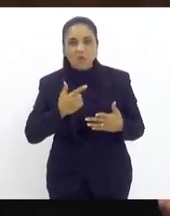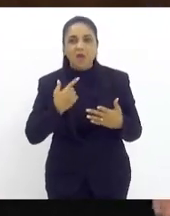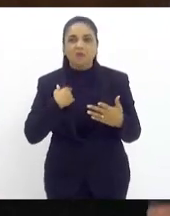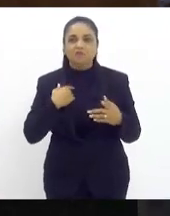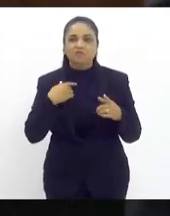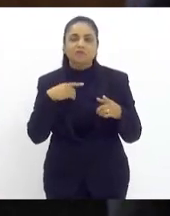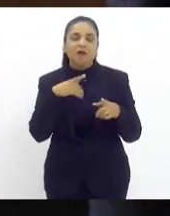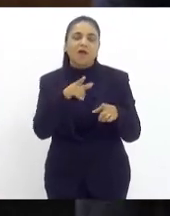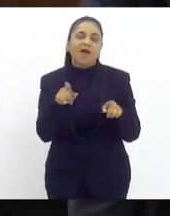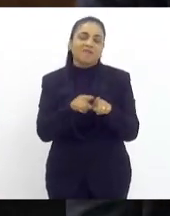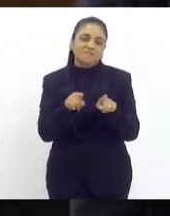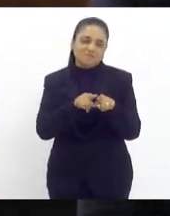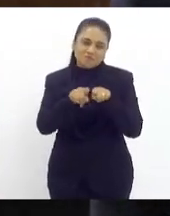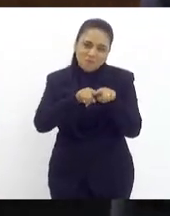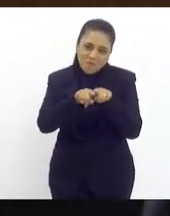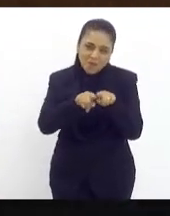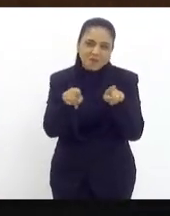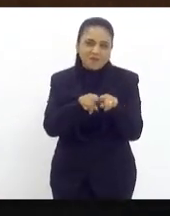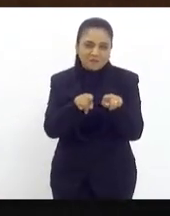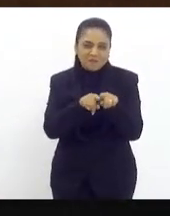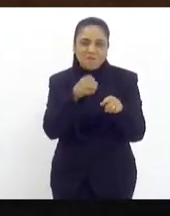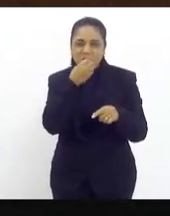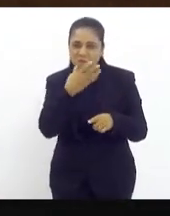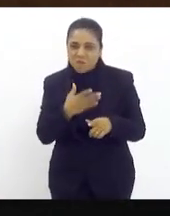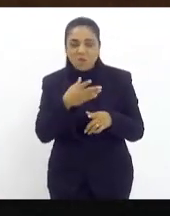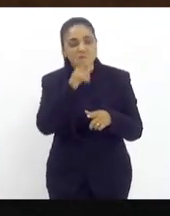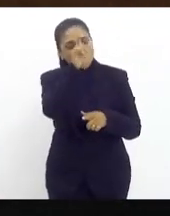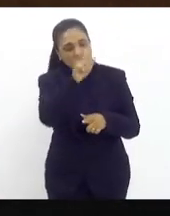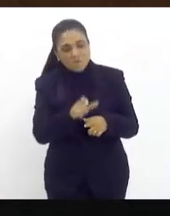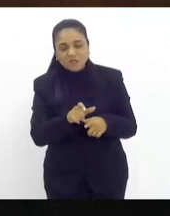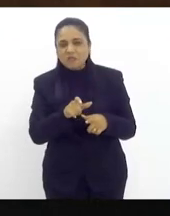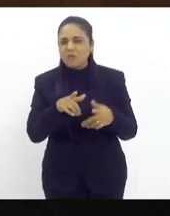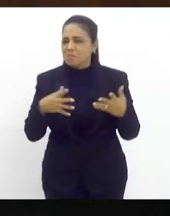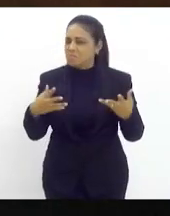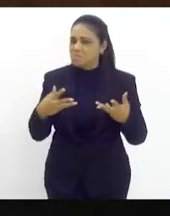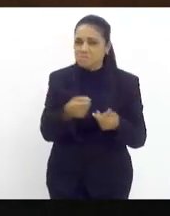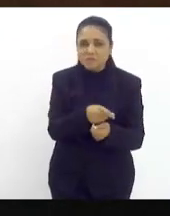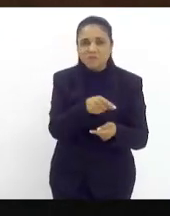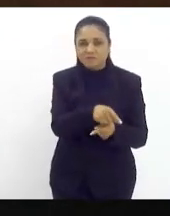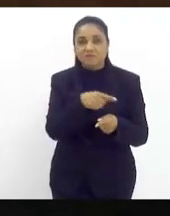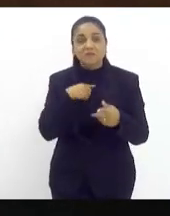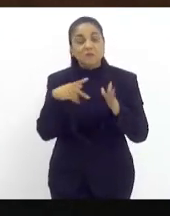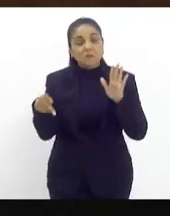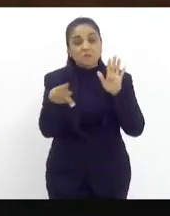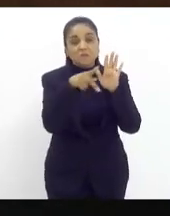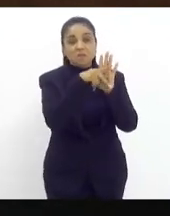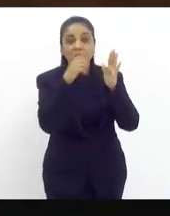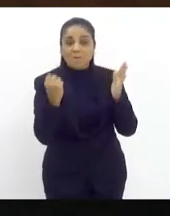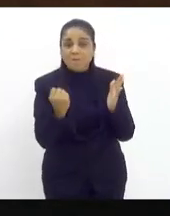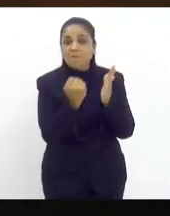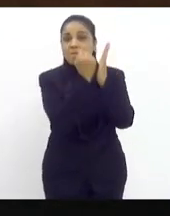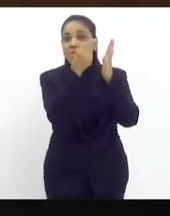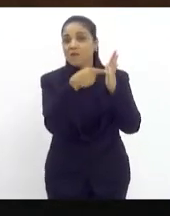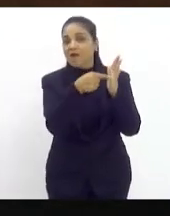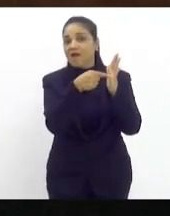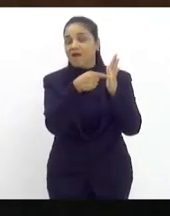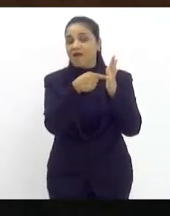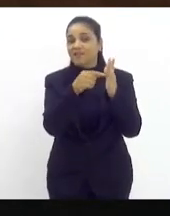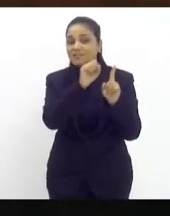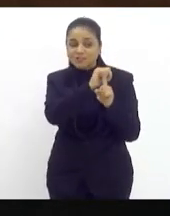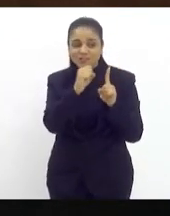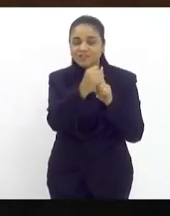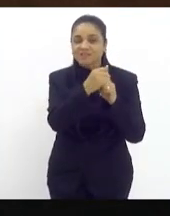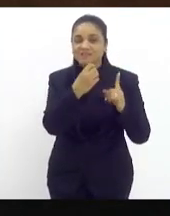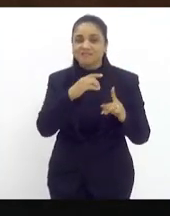no FIFA nele também e falar que ele é uma pessoa de ouro e que para destacar também o projeto social que ele tem São Gonçalo que eu acho que é